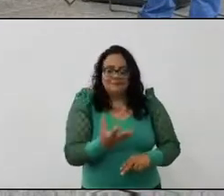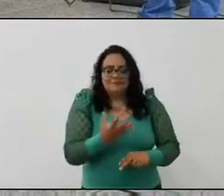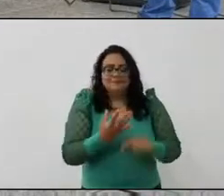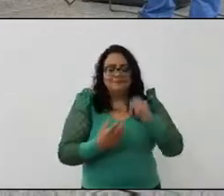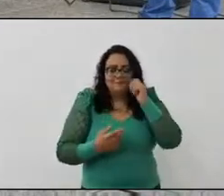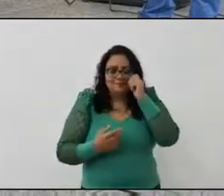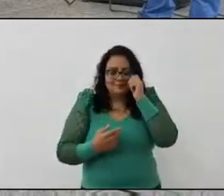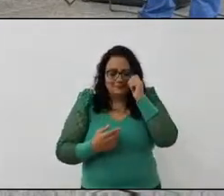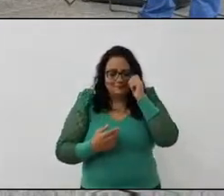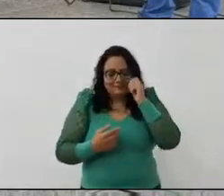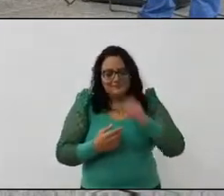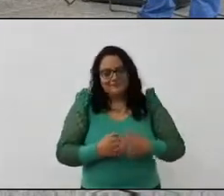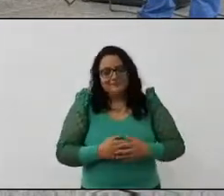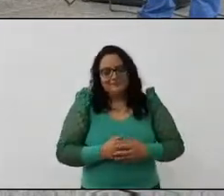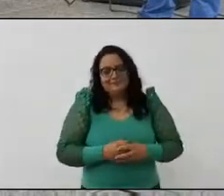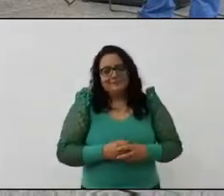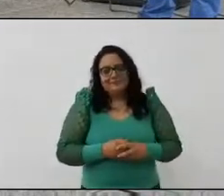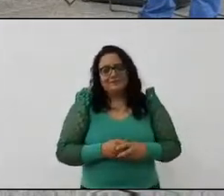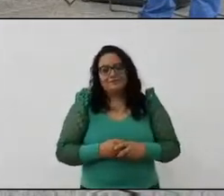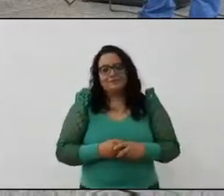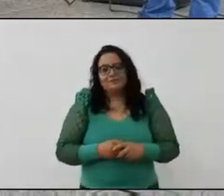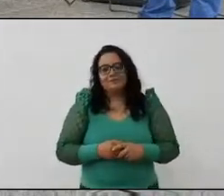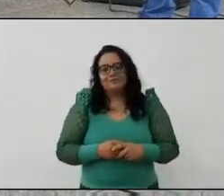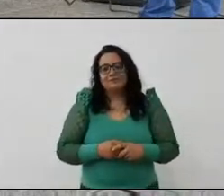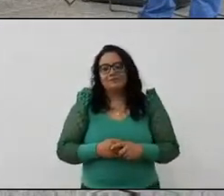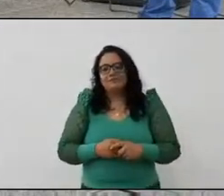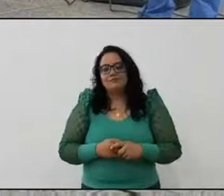Glória a Jesus.